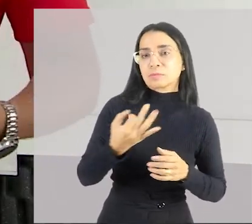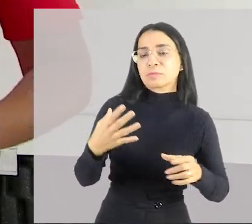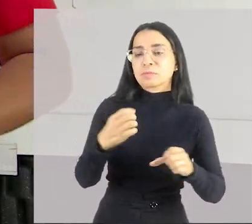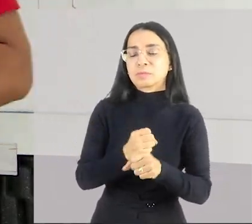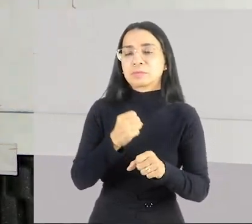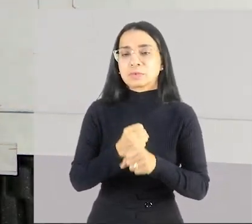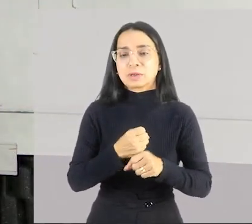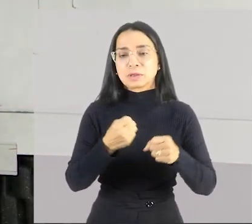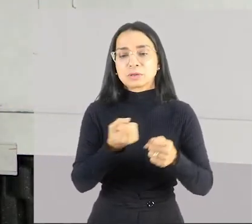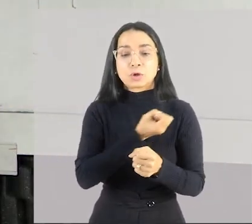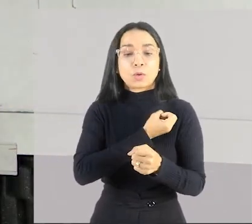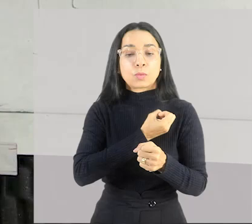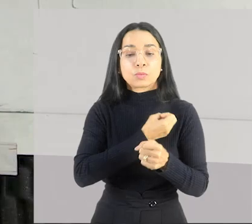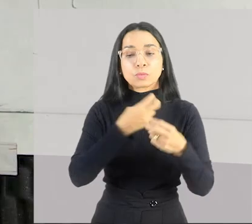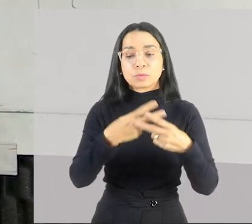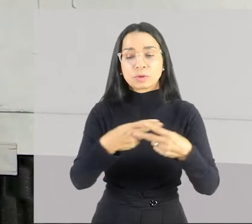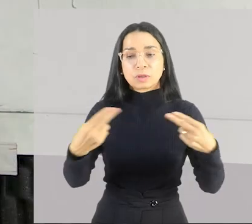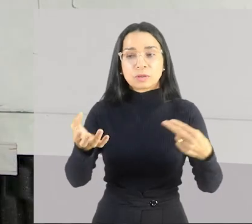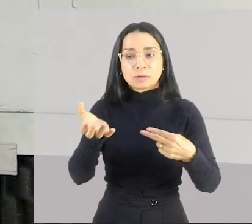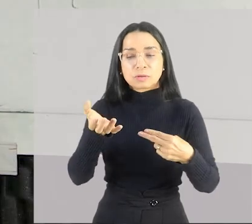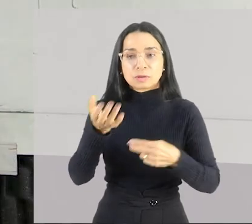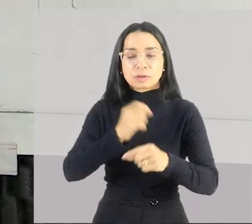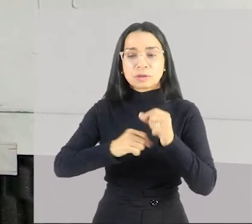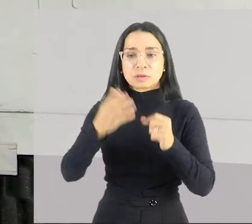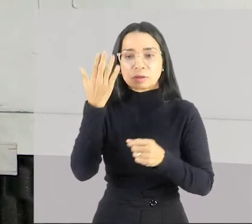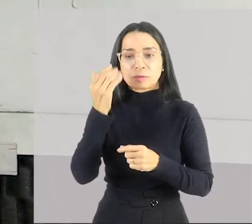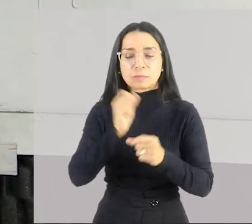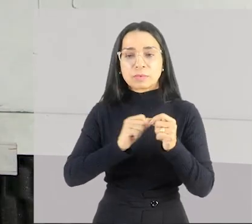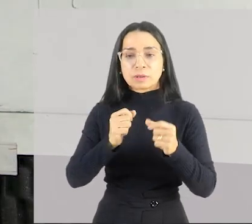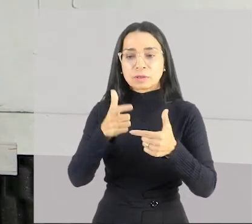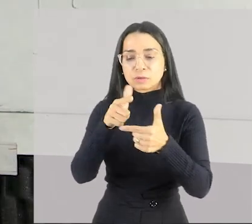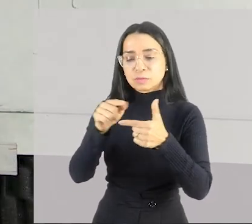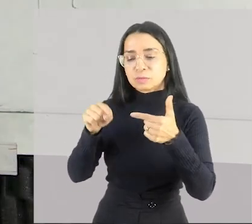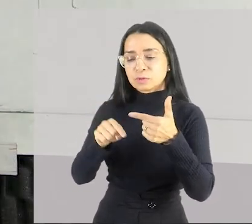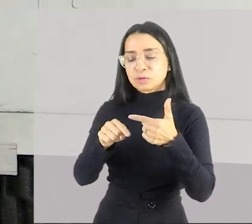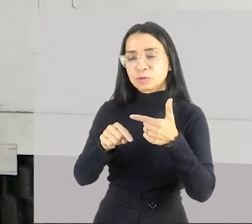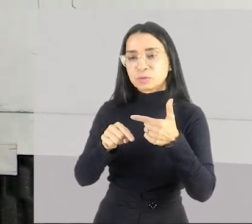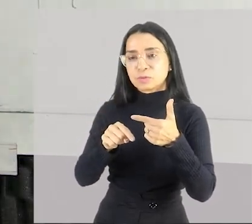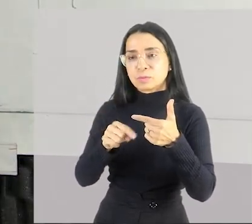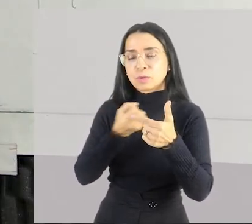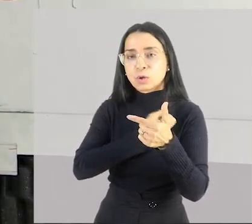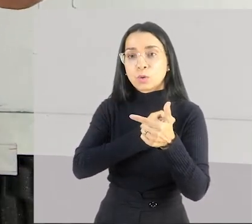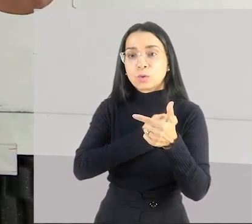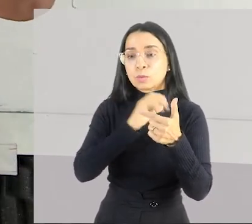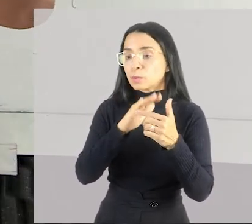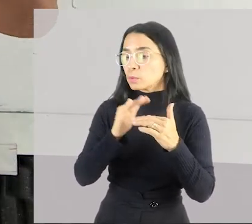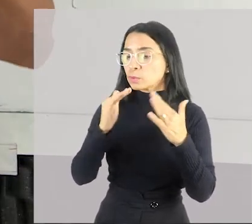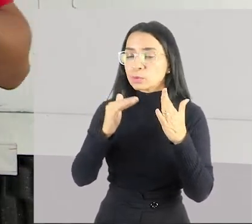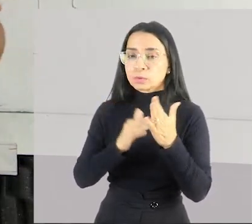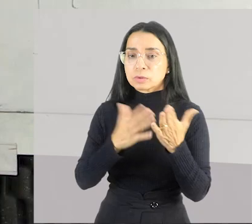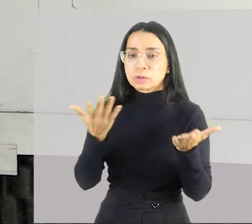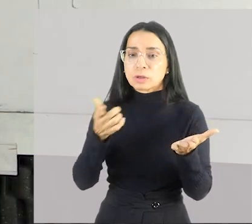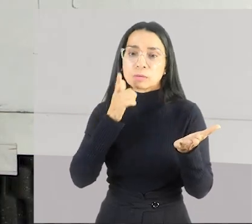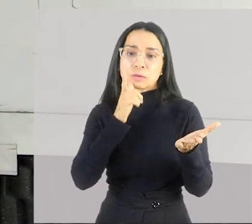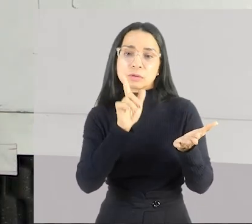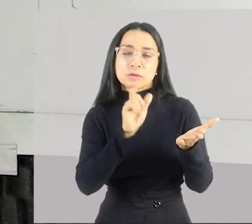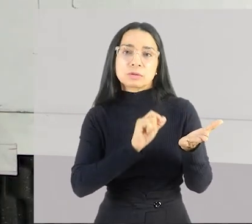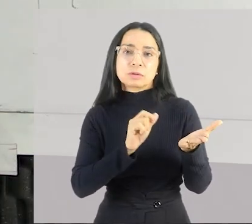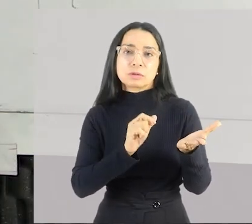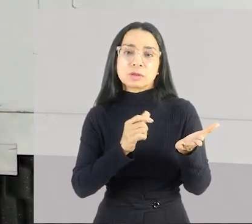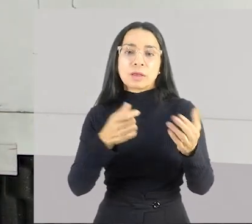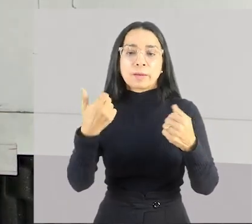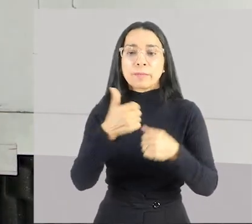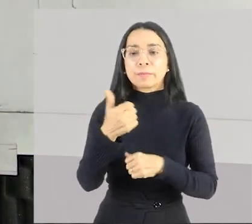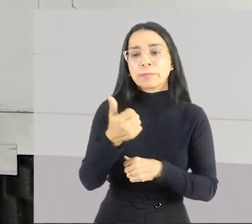saber com o número dividido pelo número total de chances Então a primeira coisa que tem que saber é quantos cartões